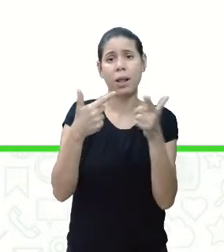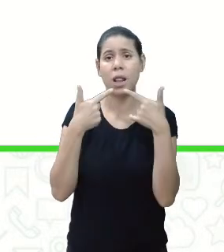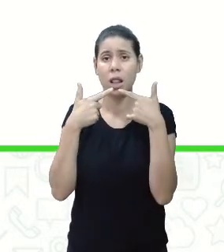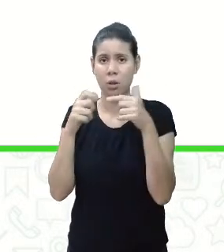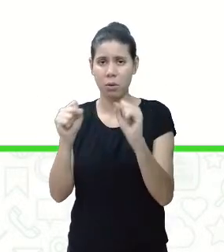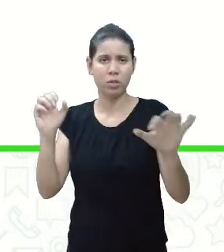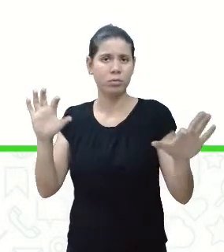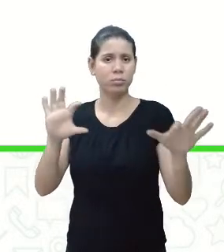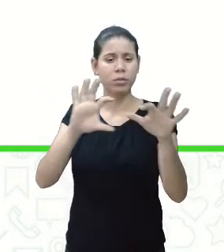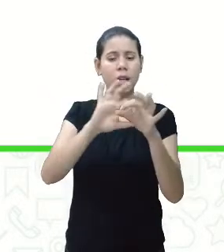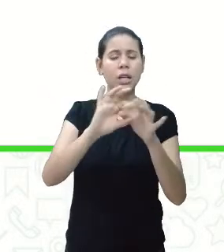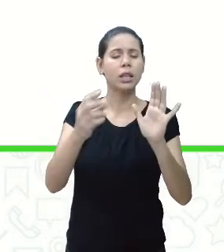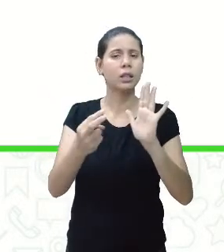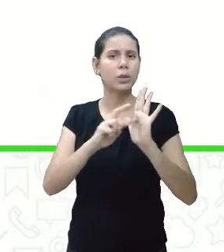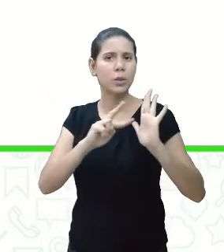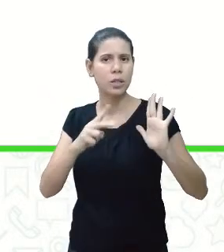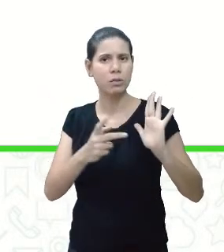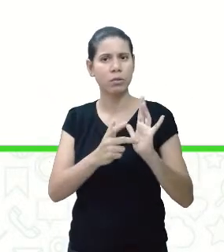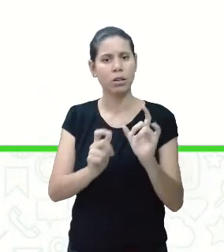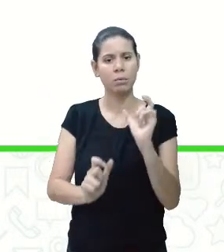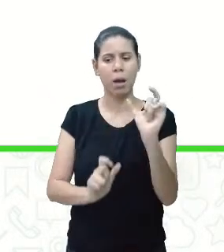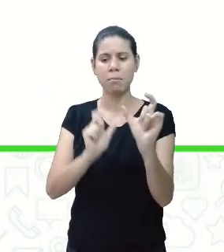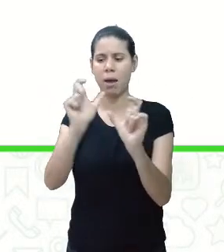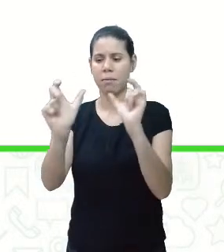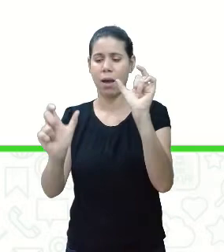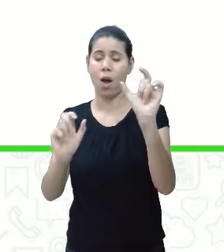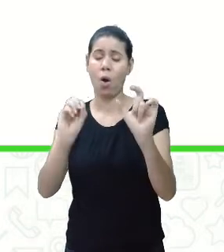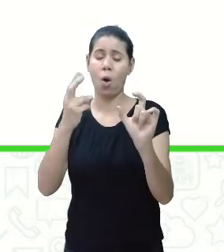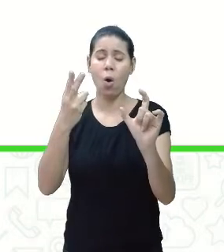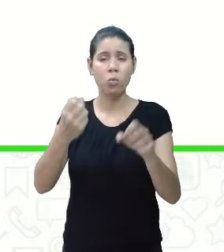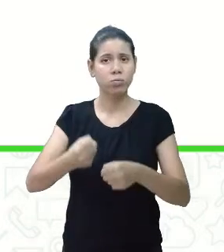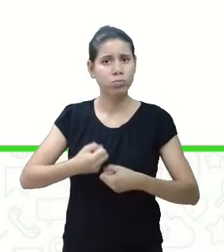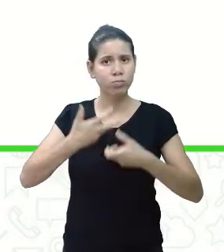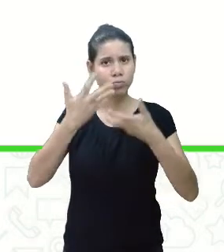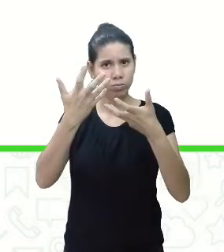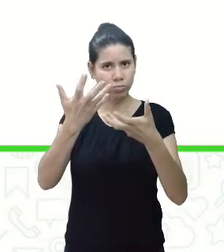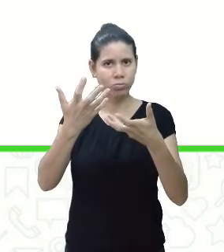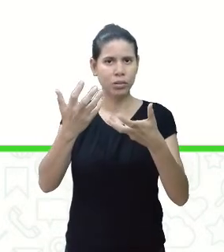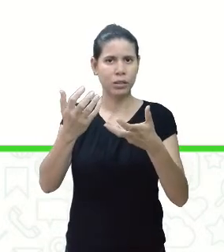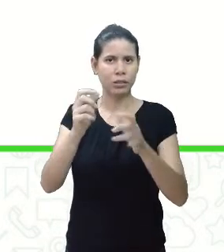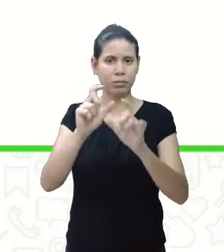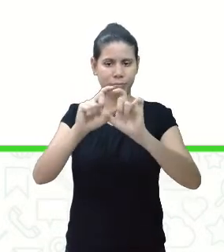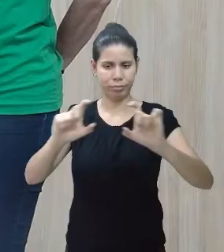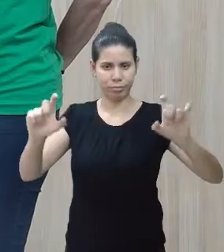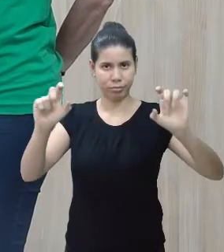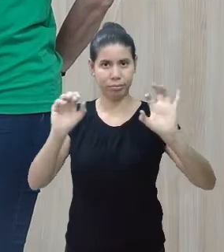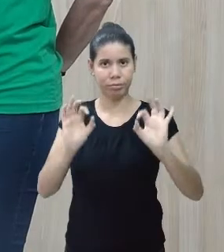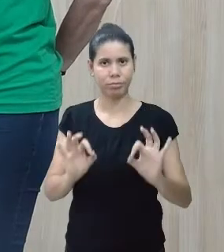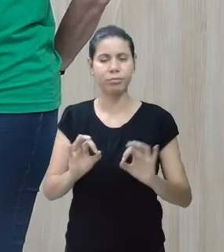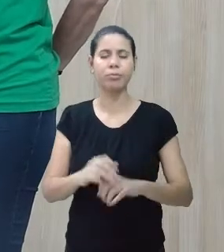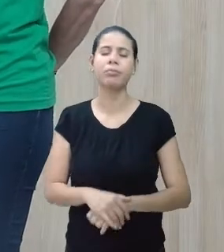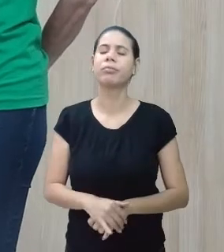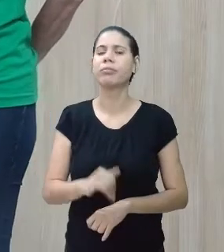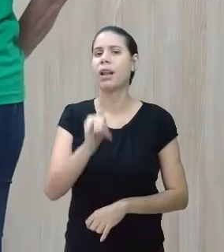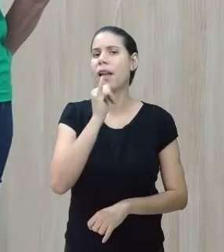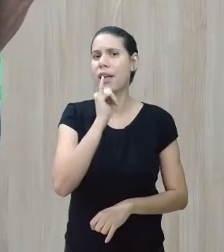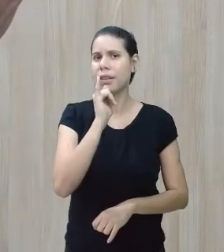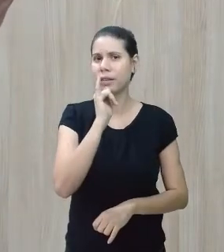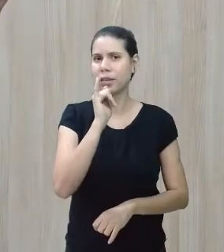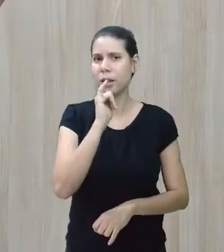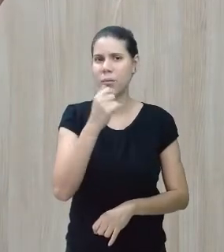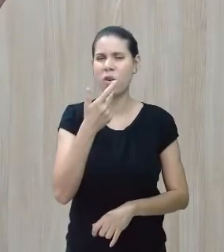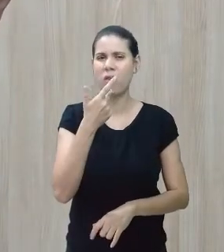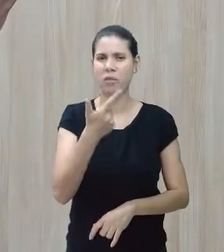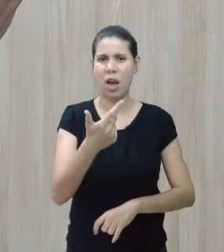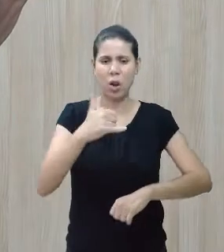relacionadas com o significado das palavras ou expressão de um enunciado, tá? Quando eu digo assim, eu engoli